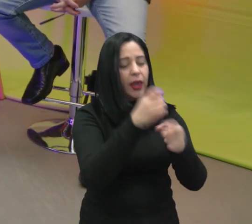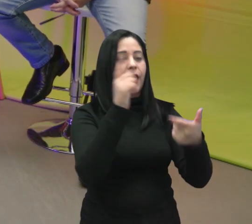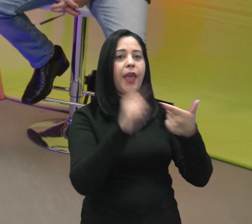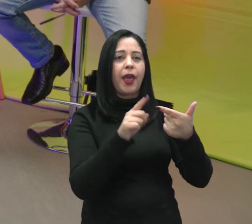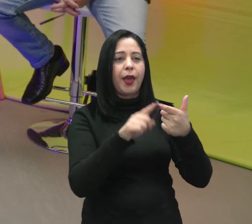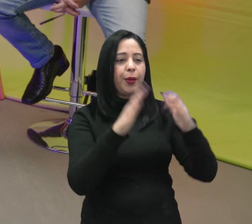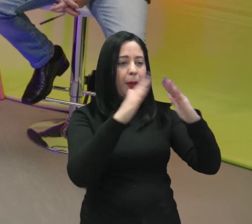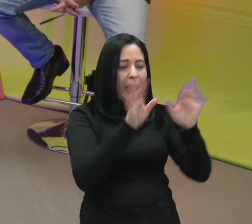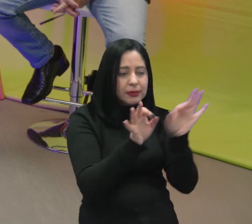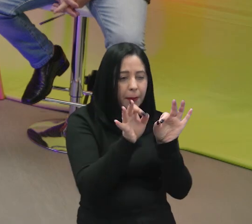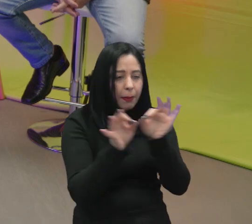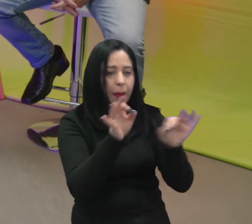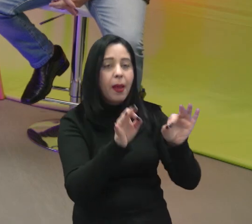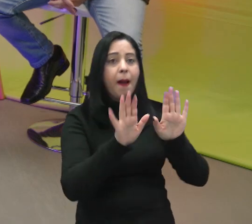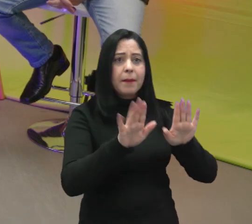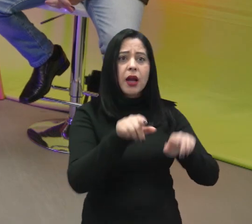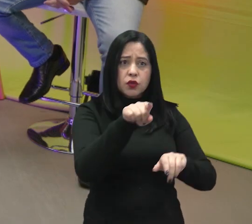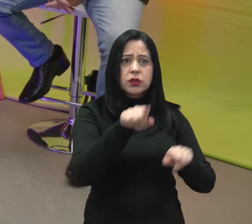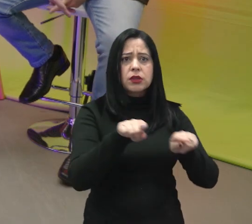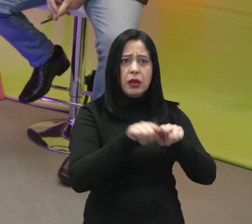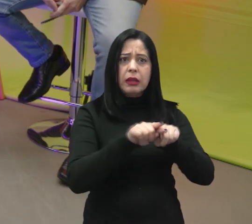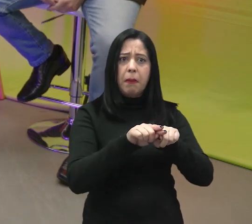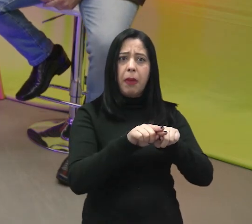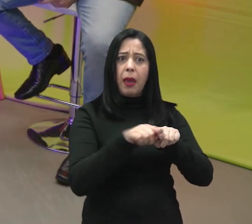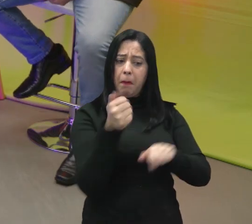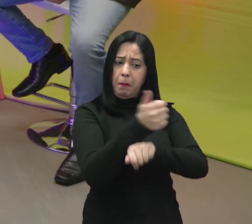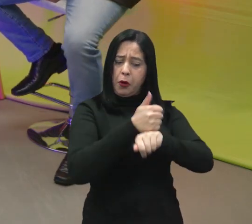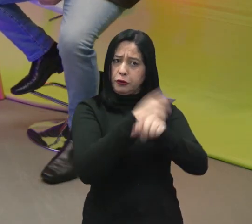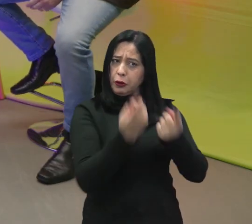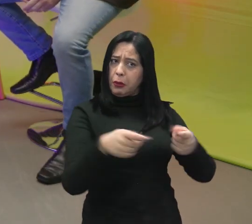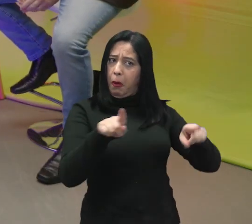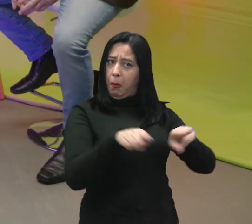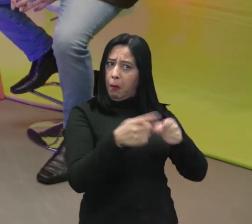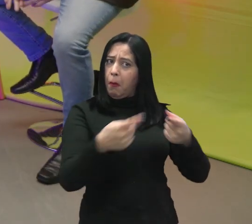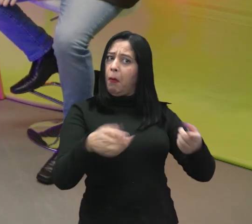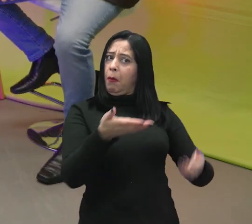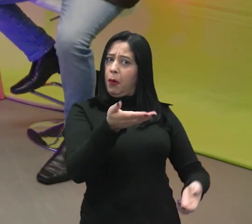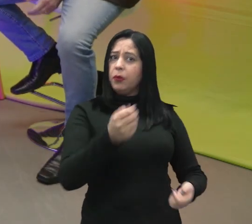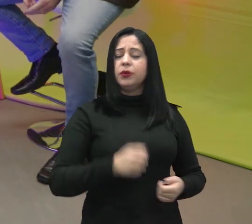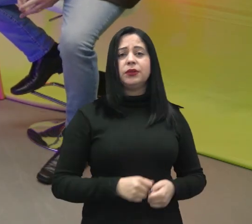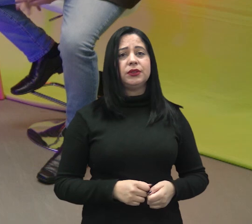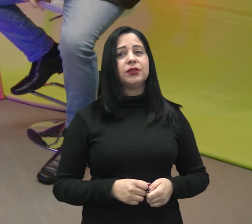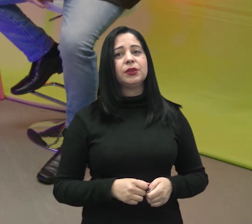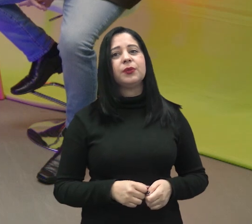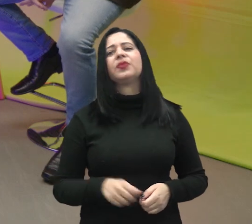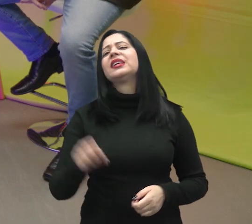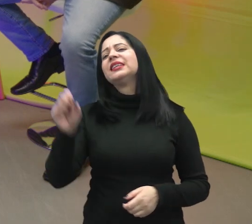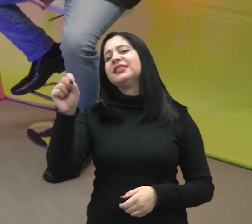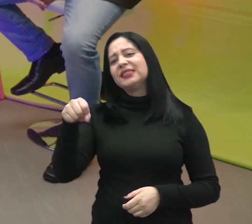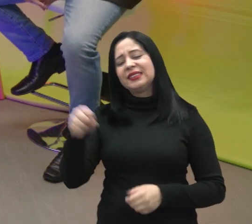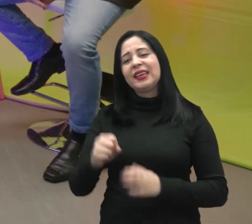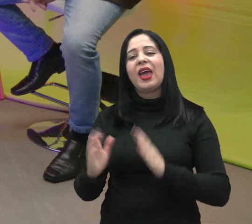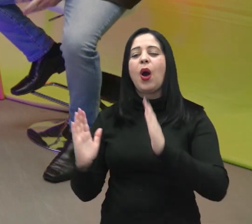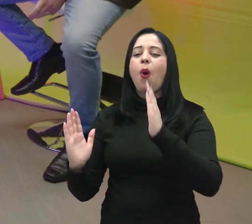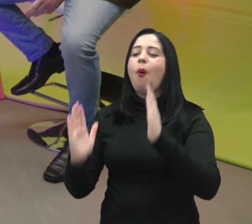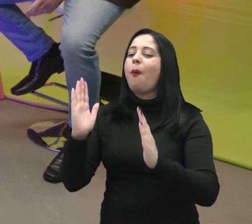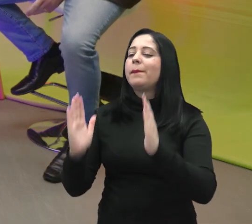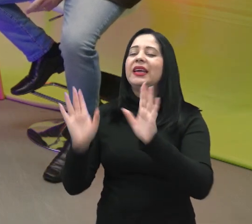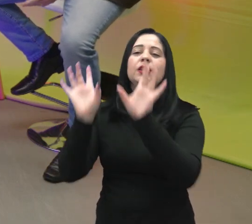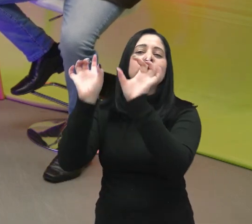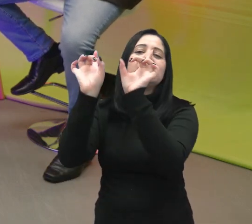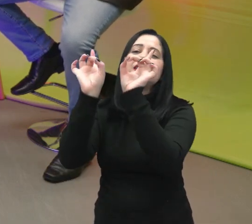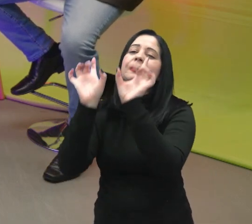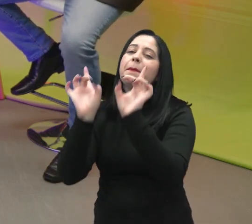foi músico, né? E muita honra te receber aqui. Foi uma época muito especial, né? Foi uma época muito especial, mas falar que eu